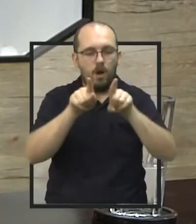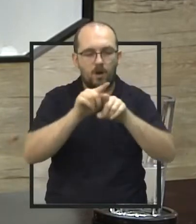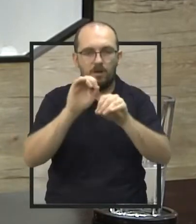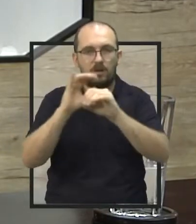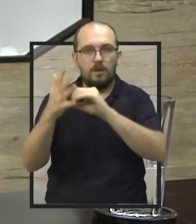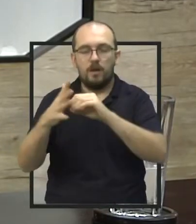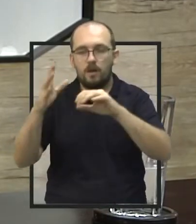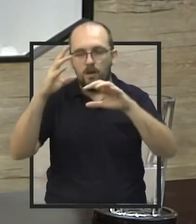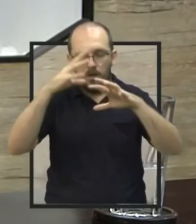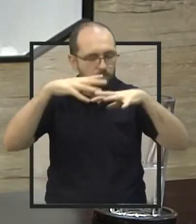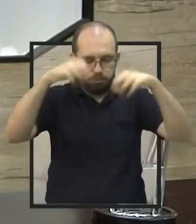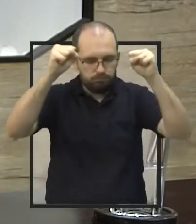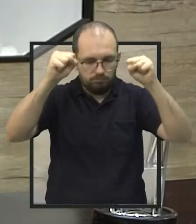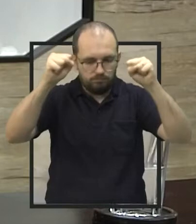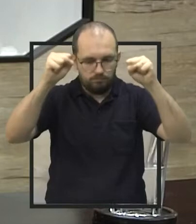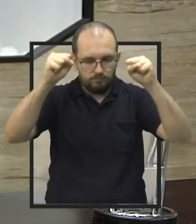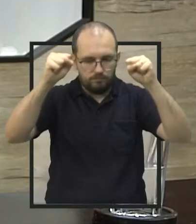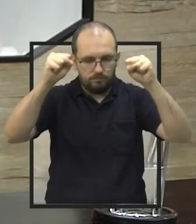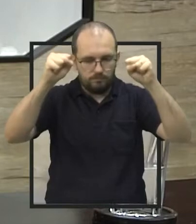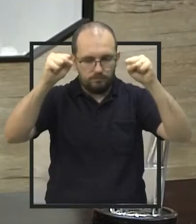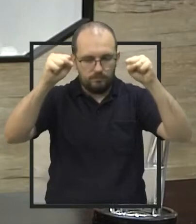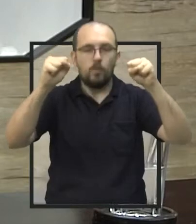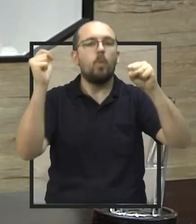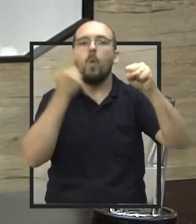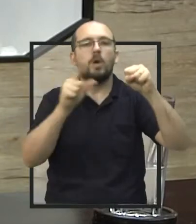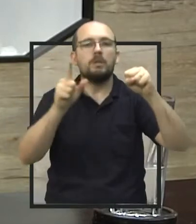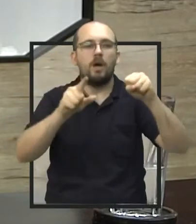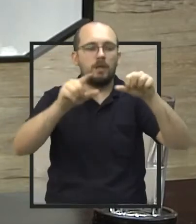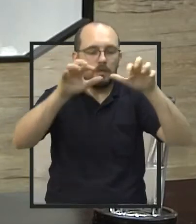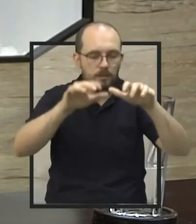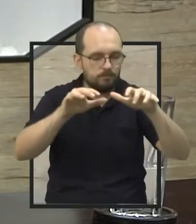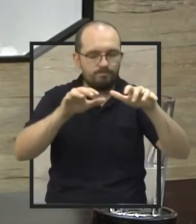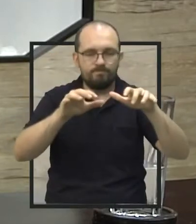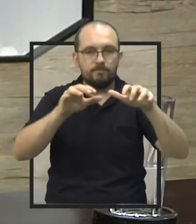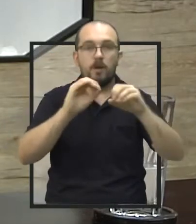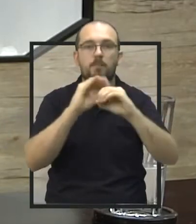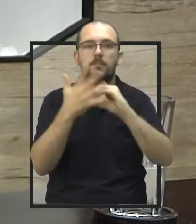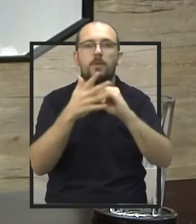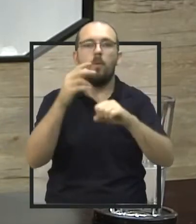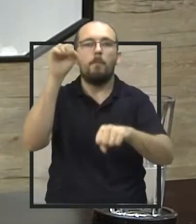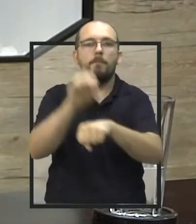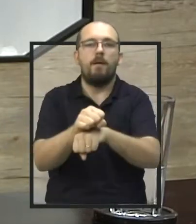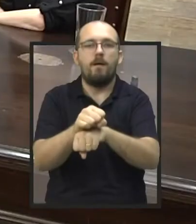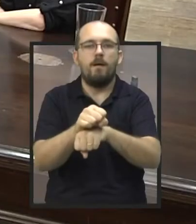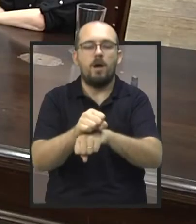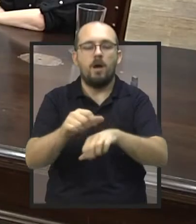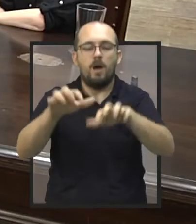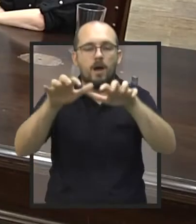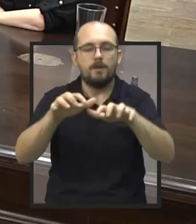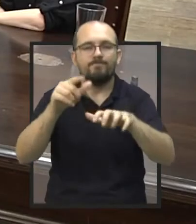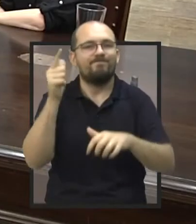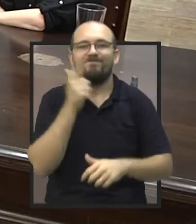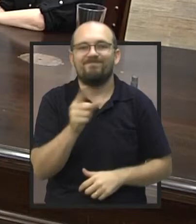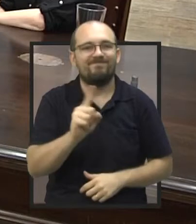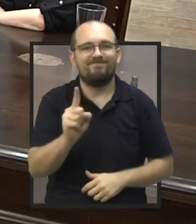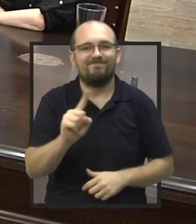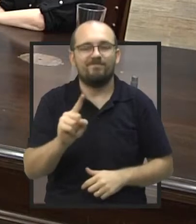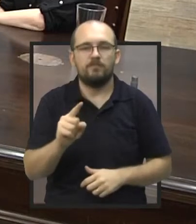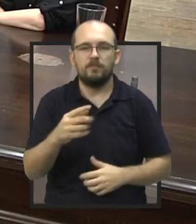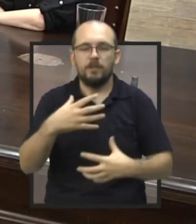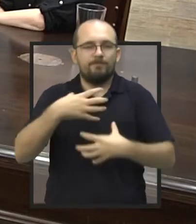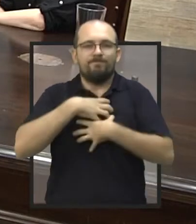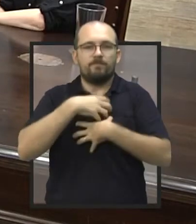pandemia que já não fazem mais sentido para mim, que eu já penso de outra maneira, como a temática, né, a crônica da viagem, por exemplo. Olha como